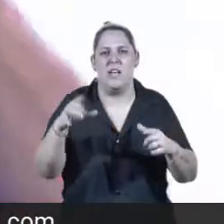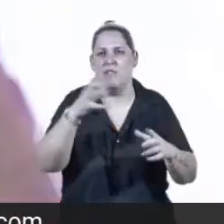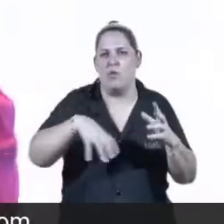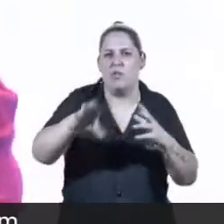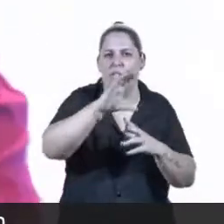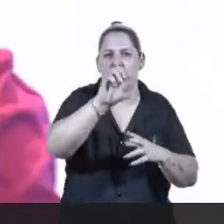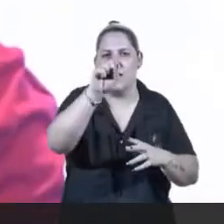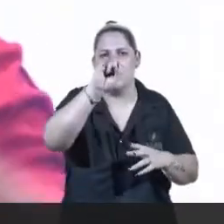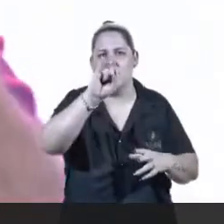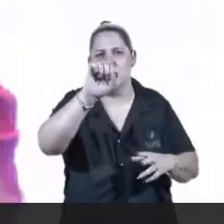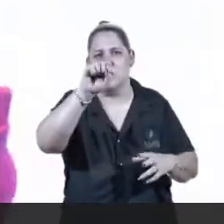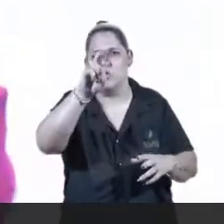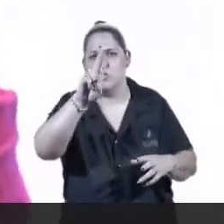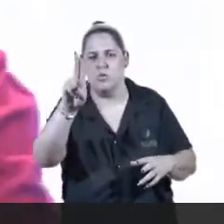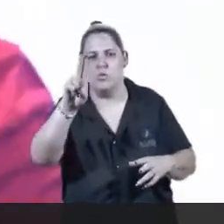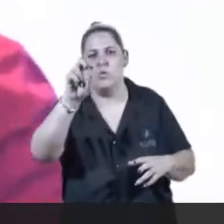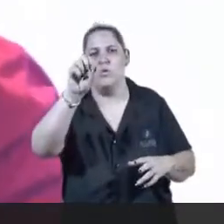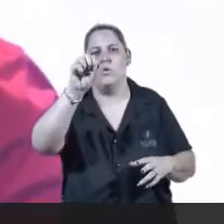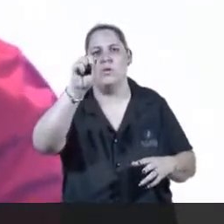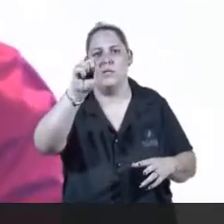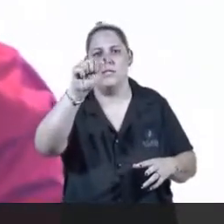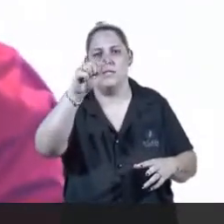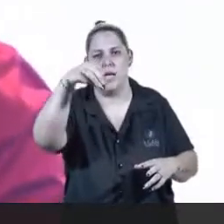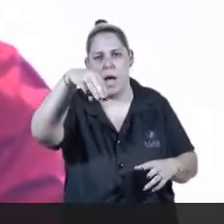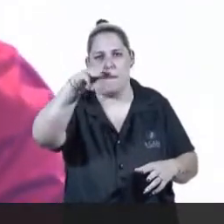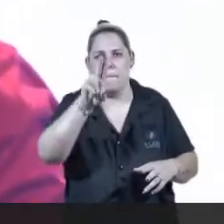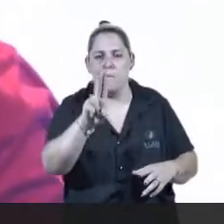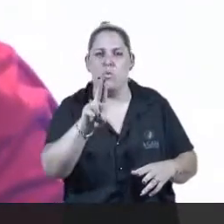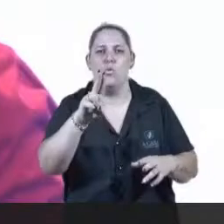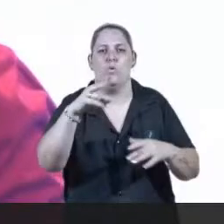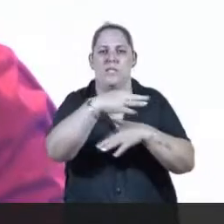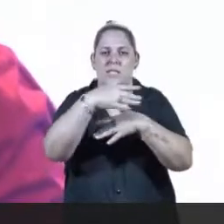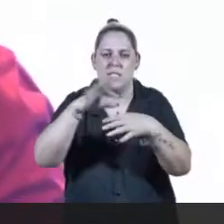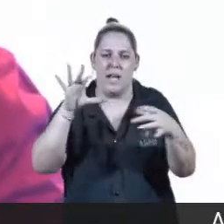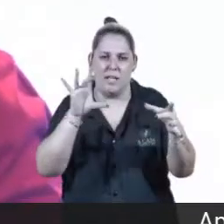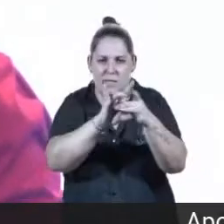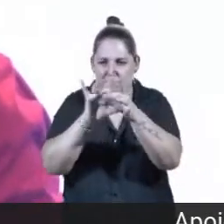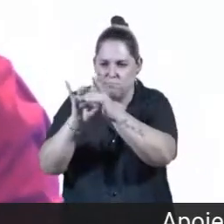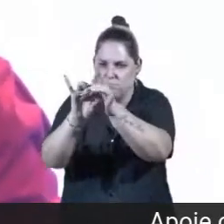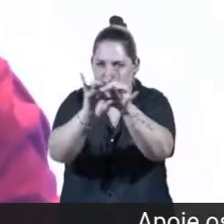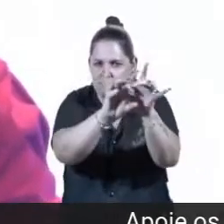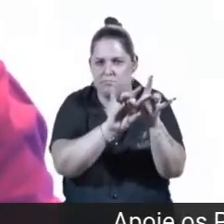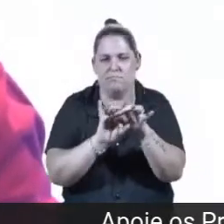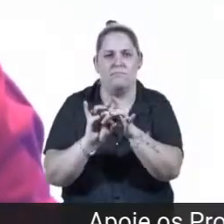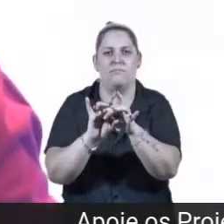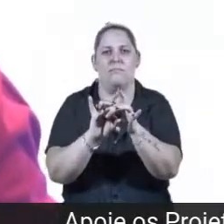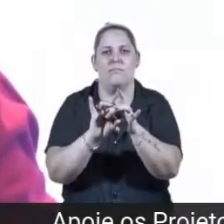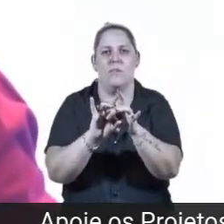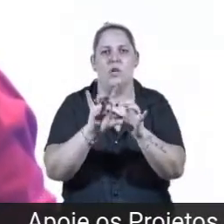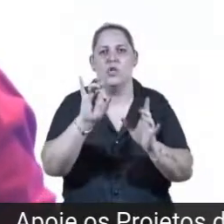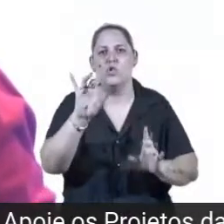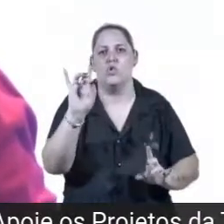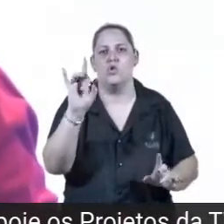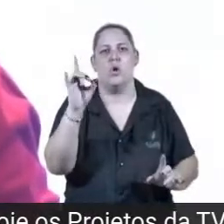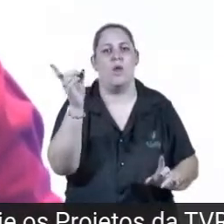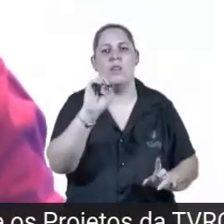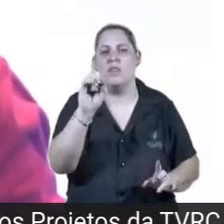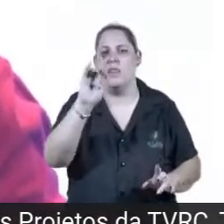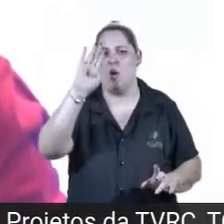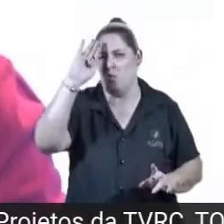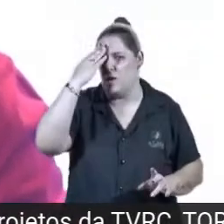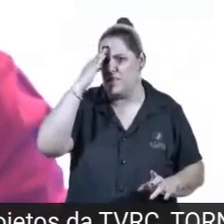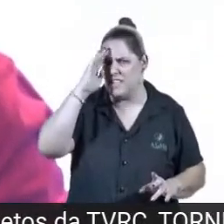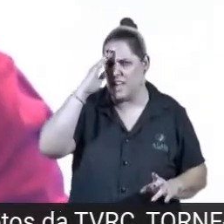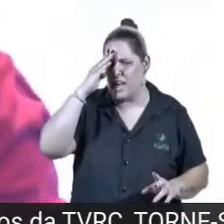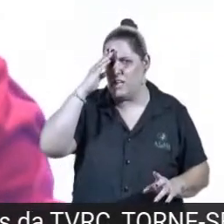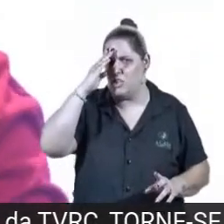SISU, SAMU, Cidades Conectadas. Só não reconhece isso quem não quer. Eu quero um